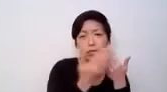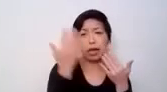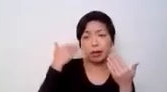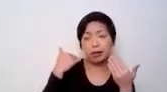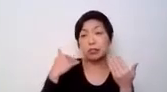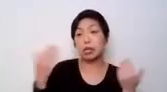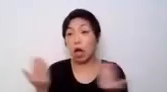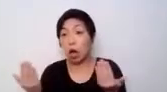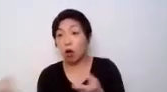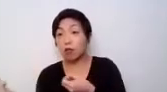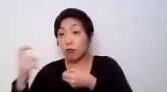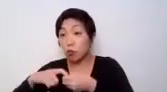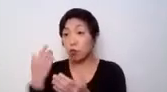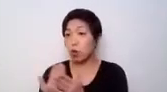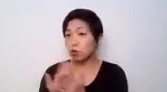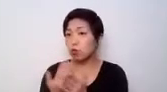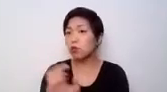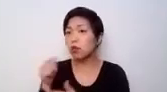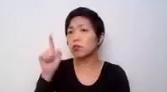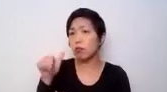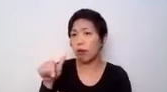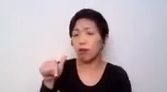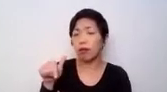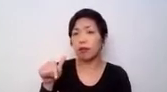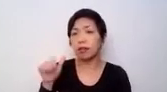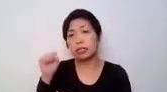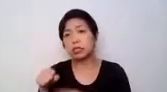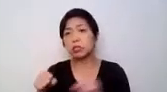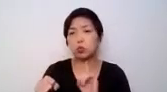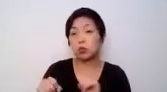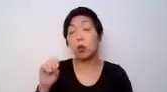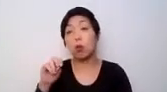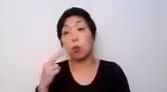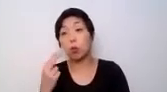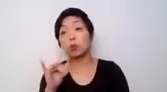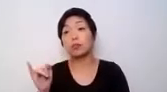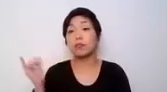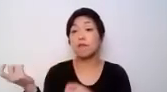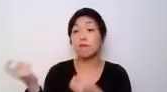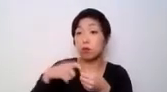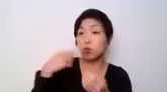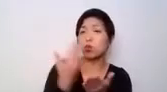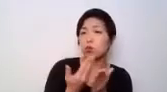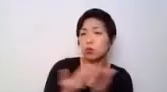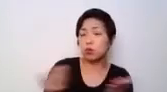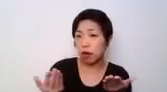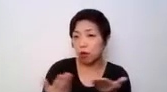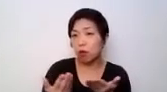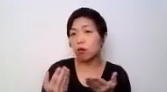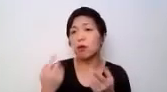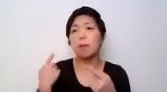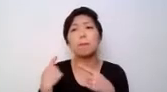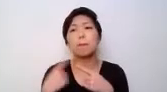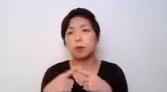tardia da Lina se você vê isso no trabalho e se essa retomada ela é tardia e está acontecendo agora o que isso